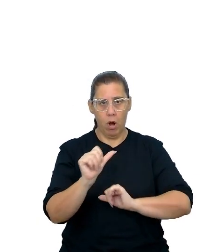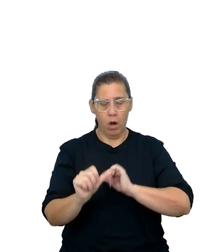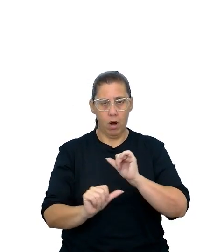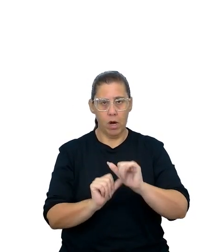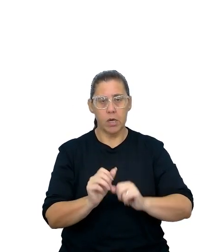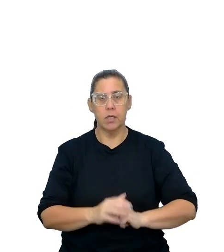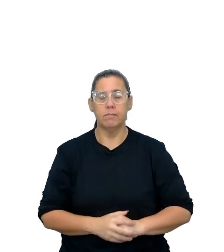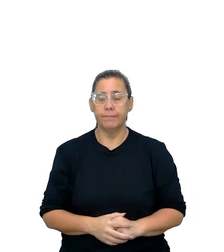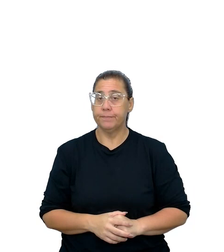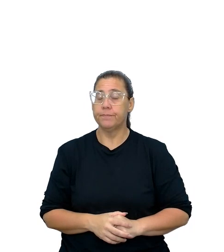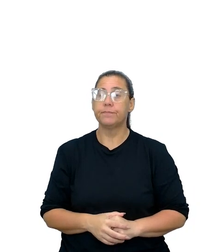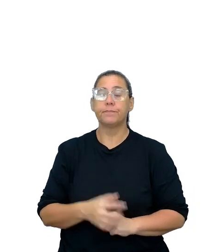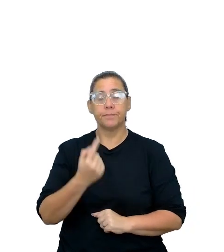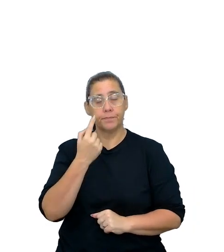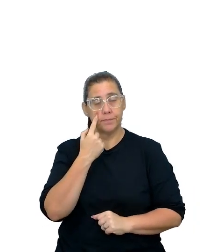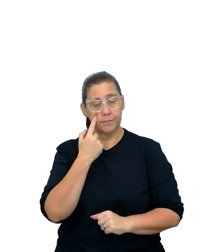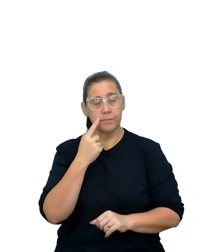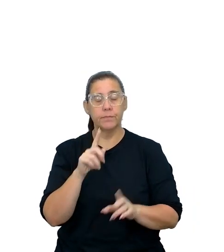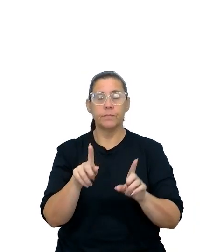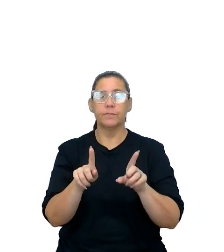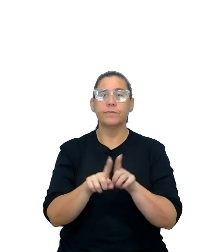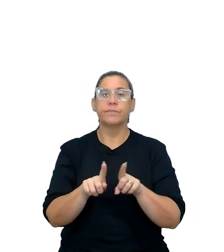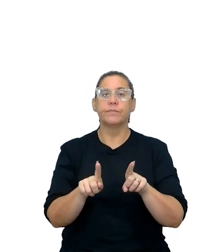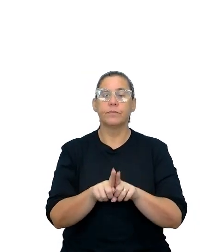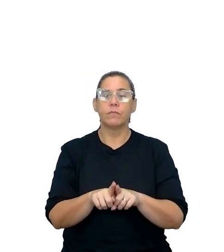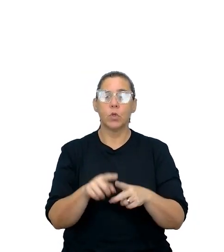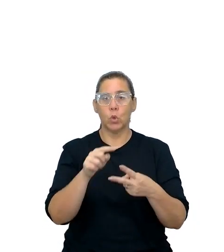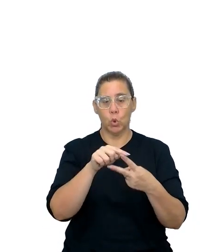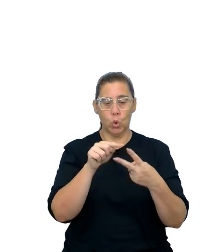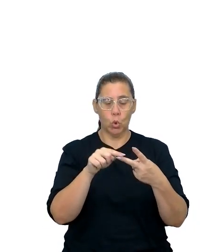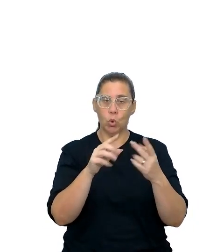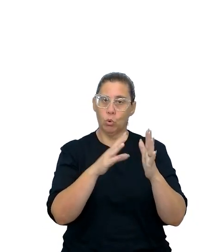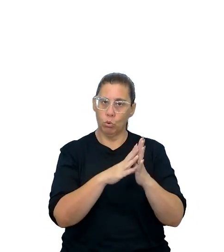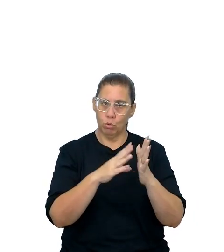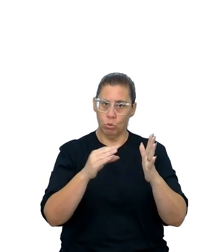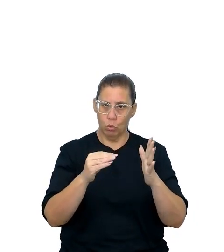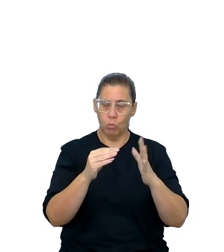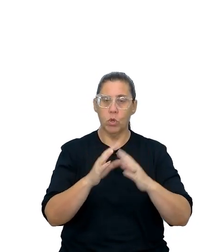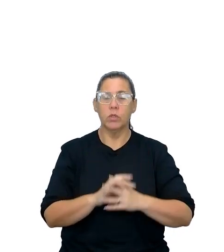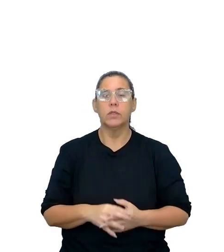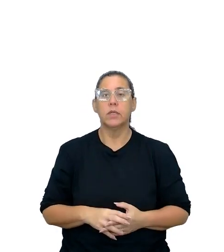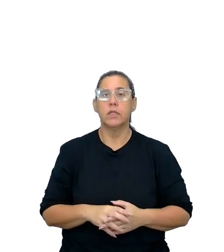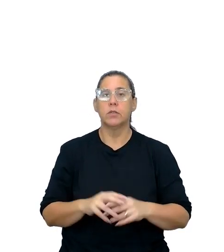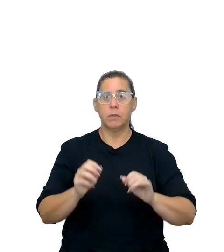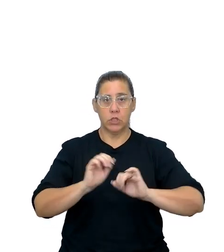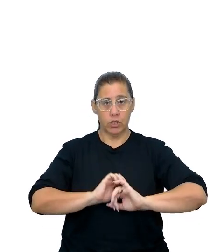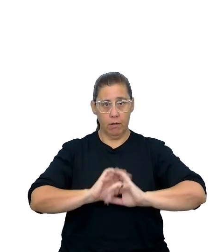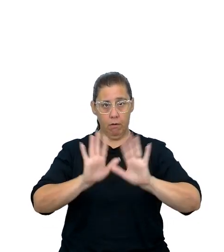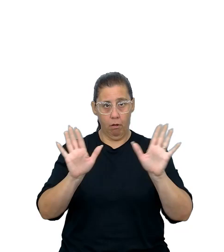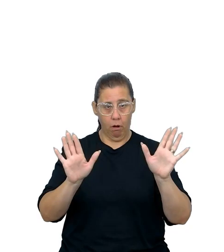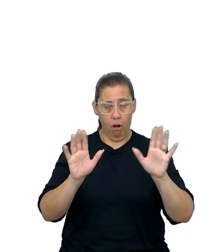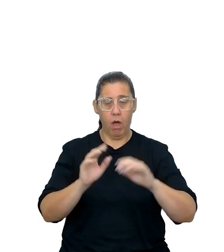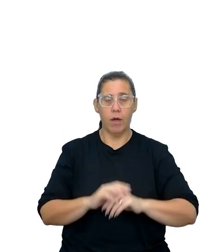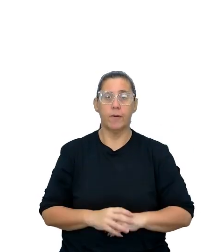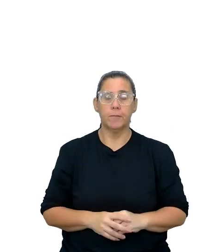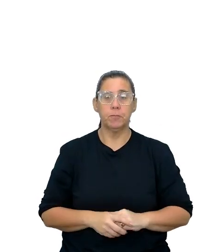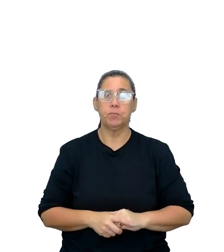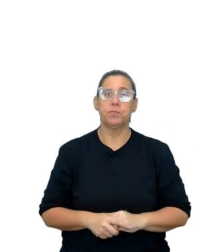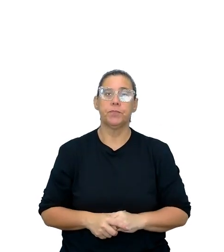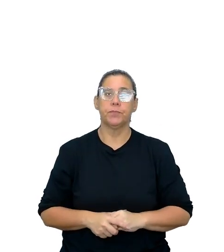transformações. Veremos também mais dois exemplos, né, para estar elucidando isso aqui. Então, vamos